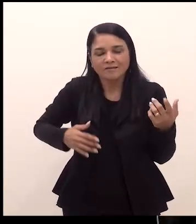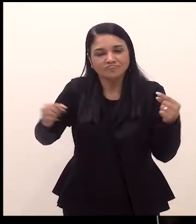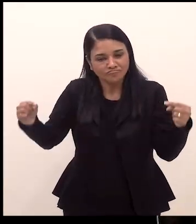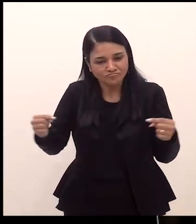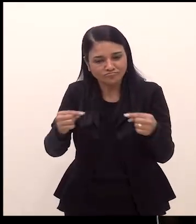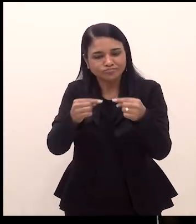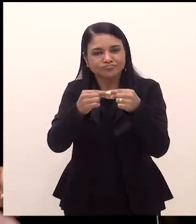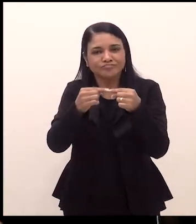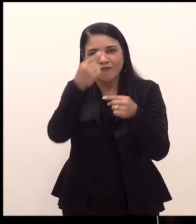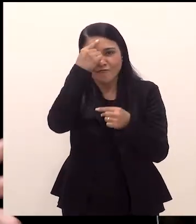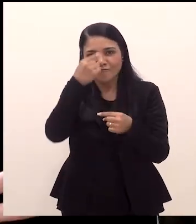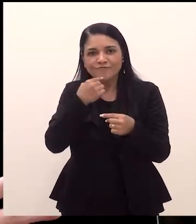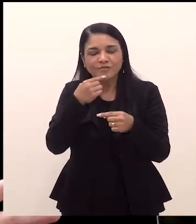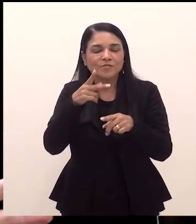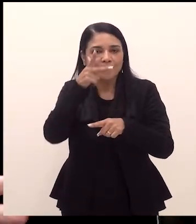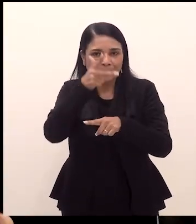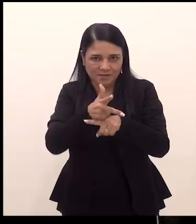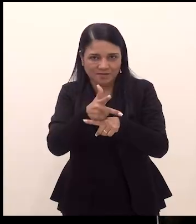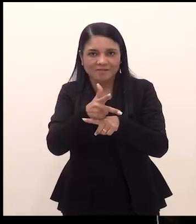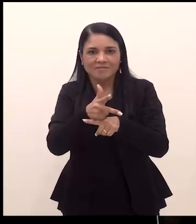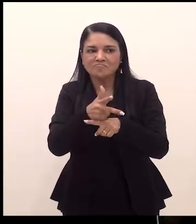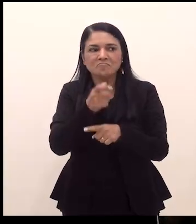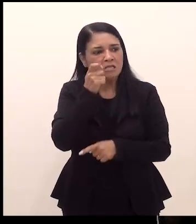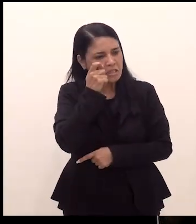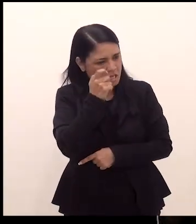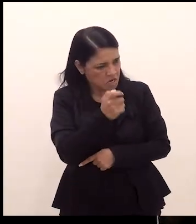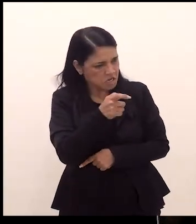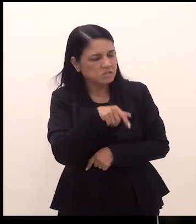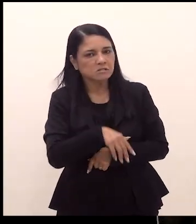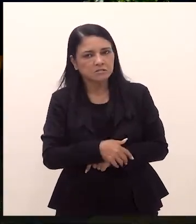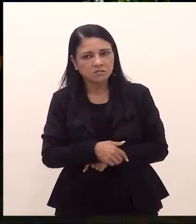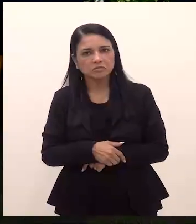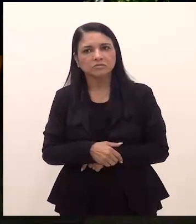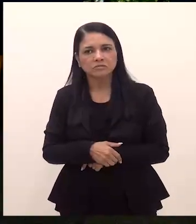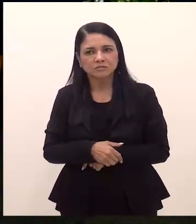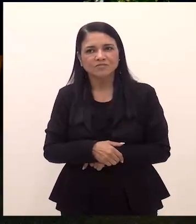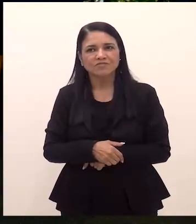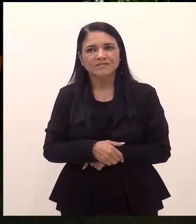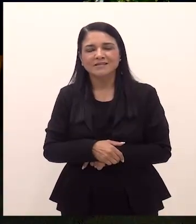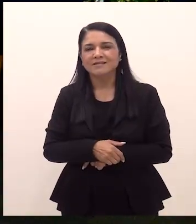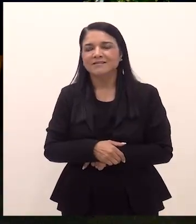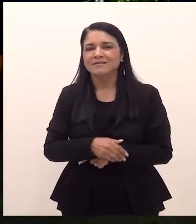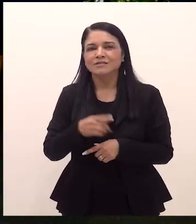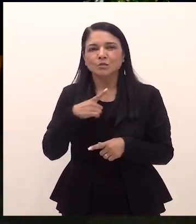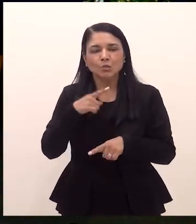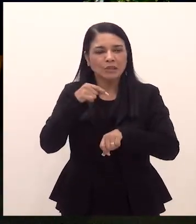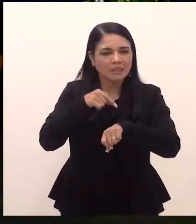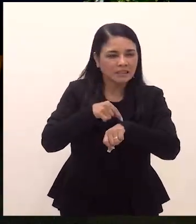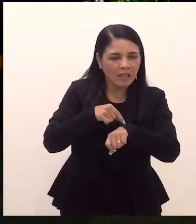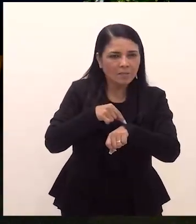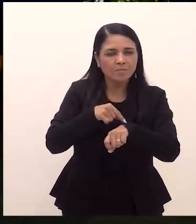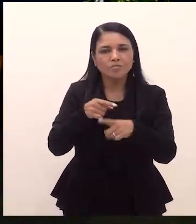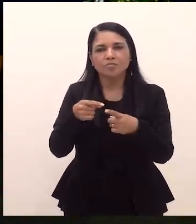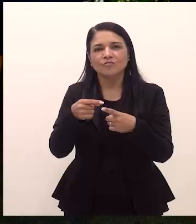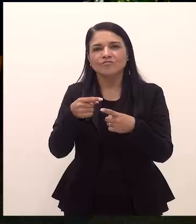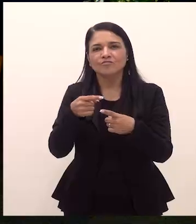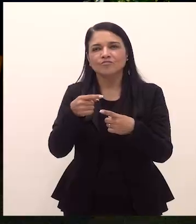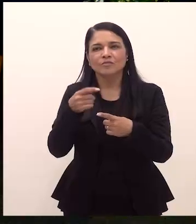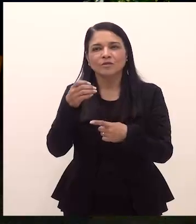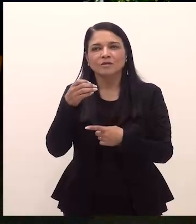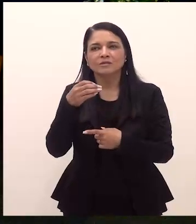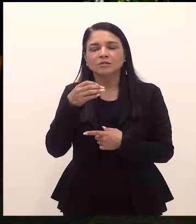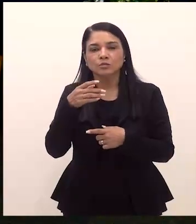que ele compôs, assim, e virou uma colagem sonora com uma colagem em vídeo. Nossa, uma interessantíssimo isso, hein? Muito interessante. Bacana. Cria todo um efeito, assim,